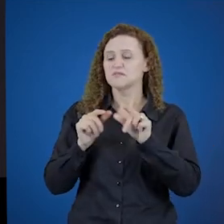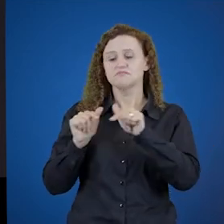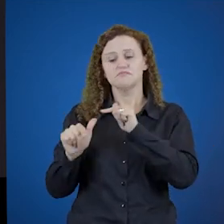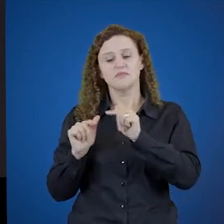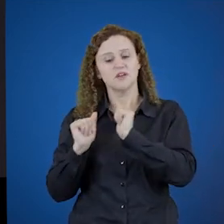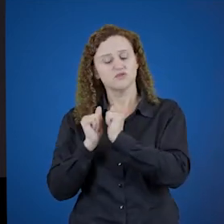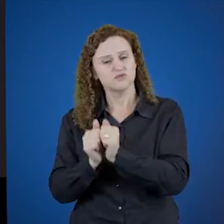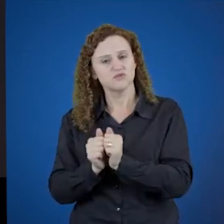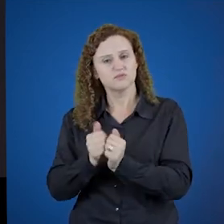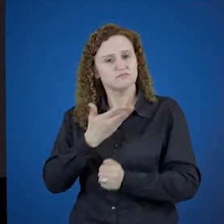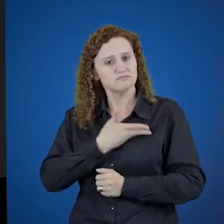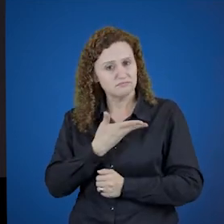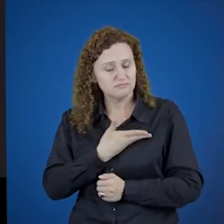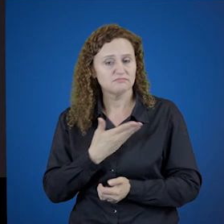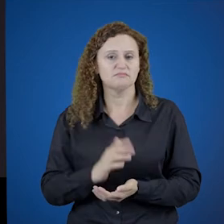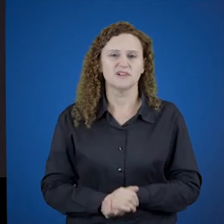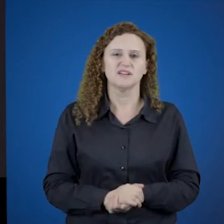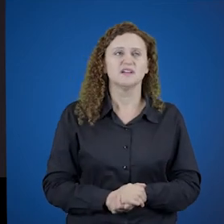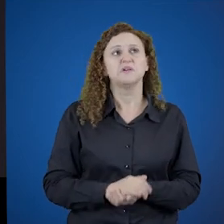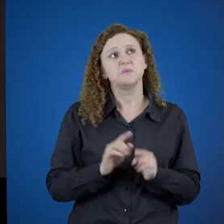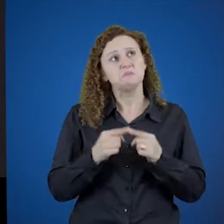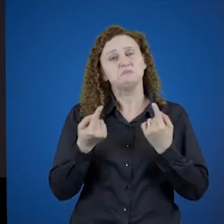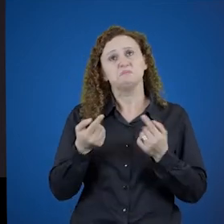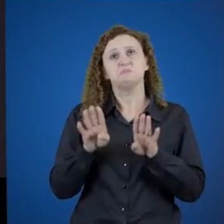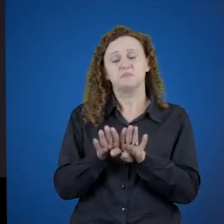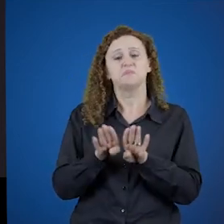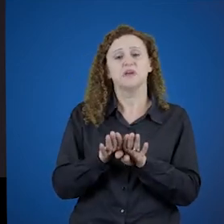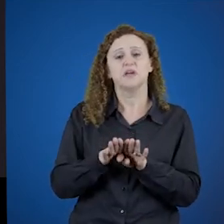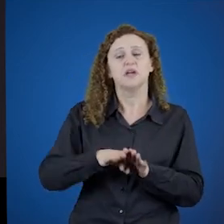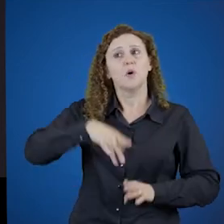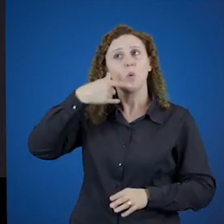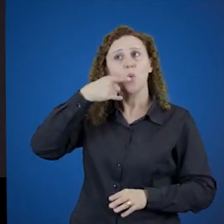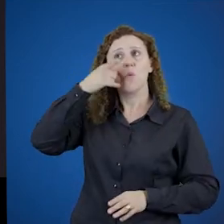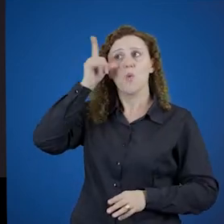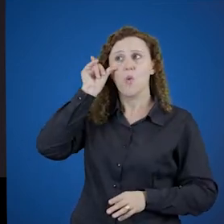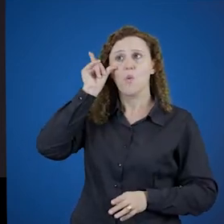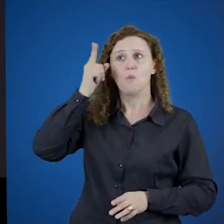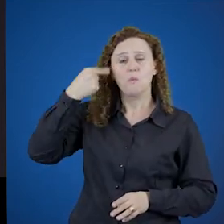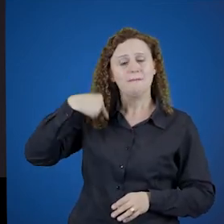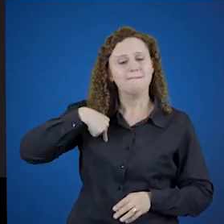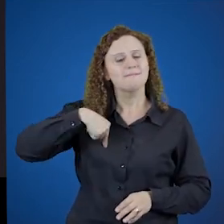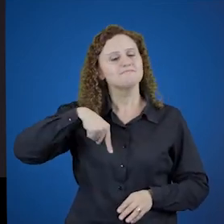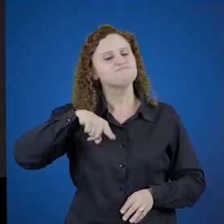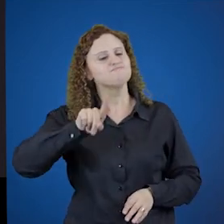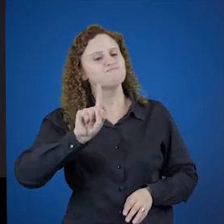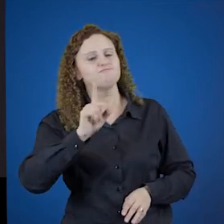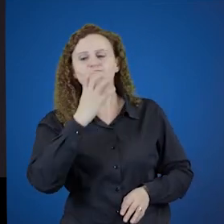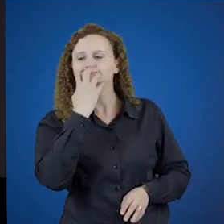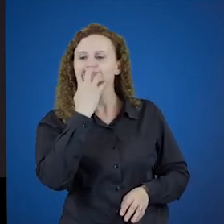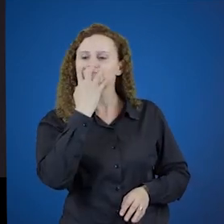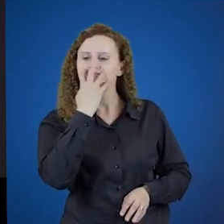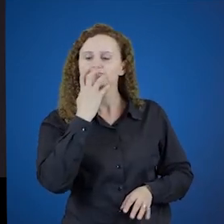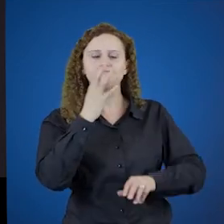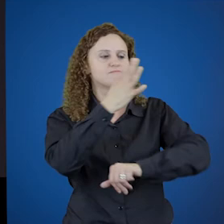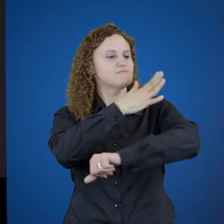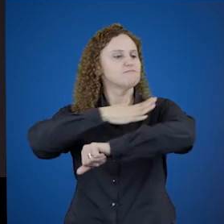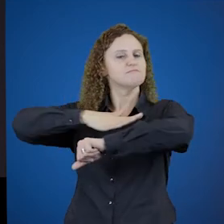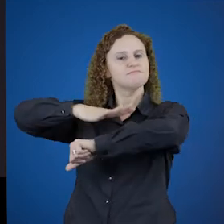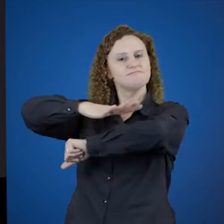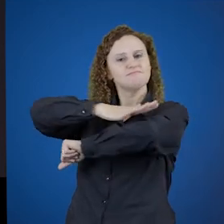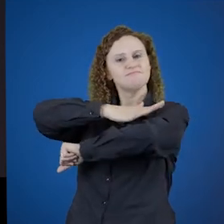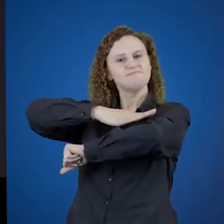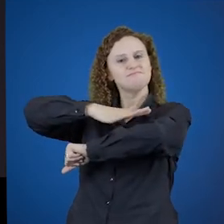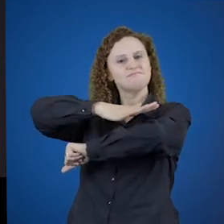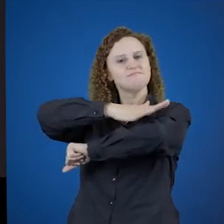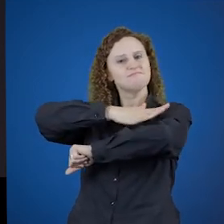ele indica a companhia mas eu também posso dizer ontem eu fui a praça com o meu cachorro passeio